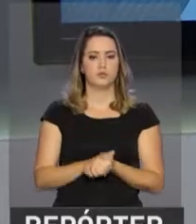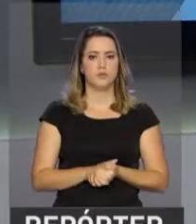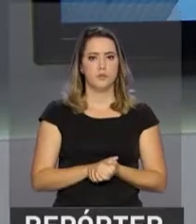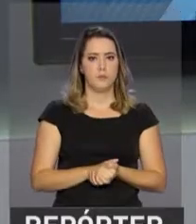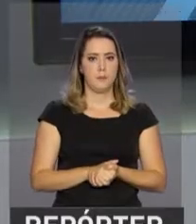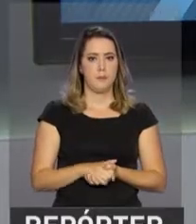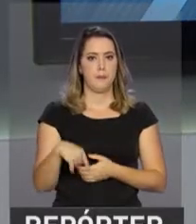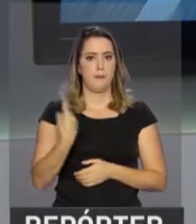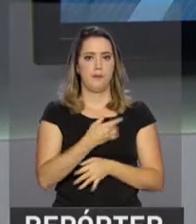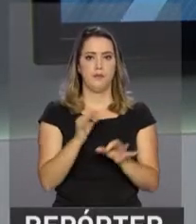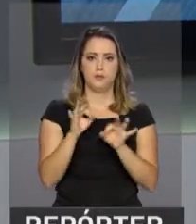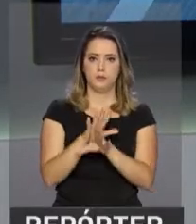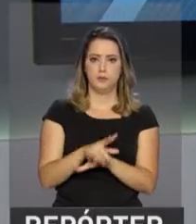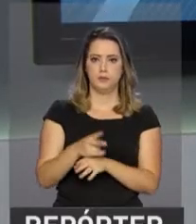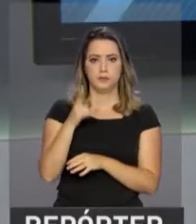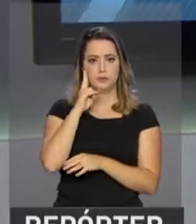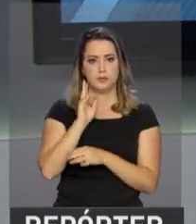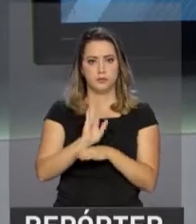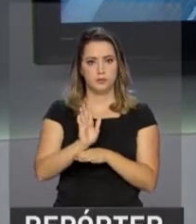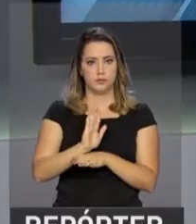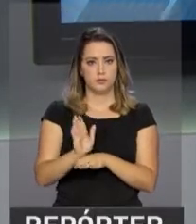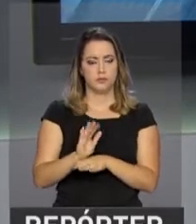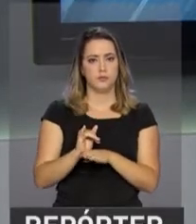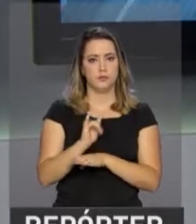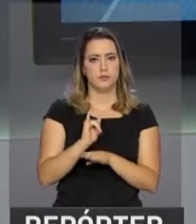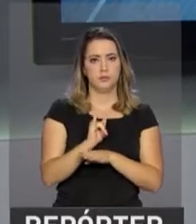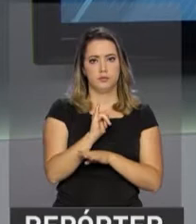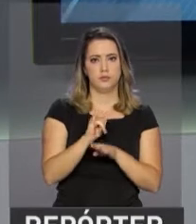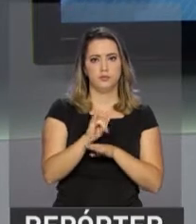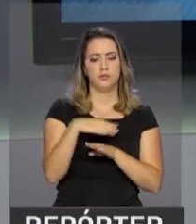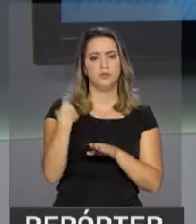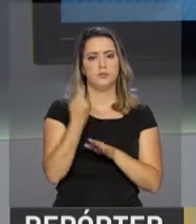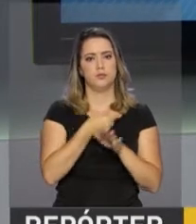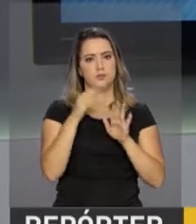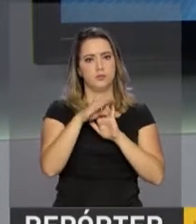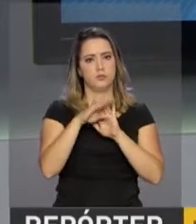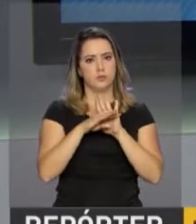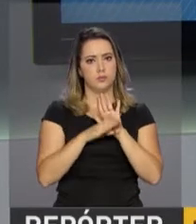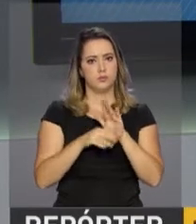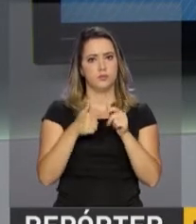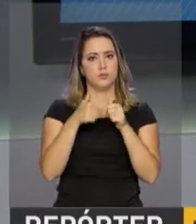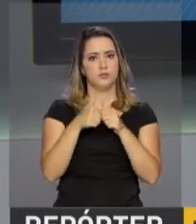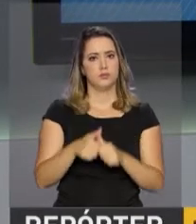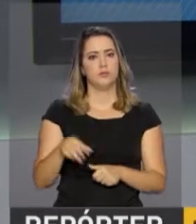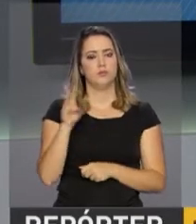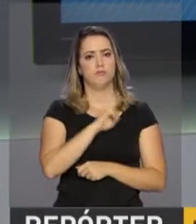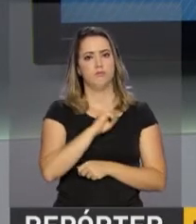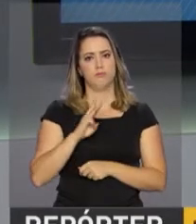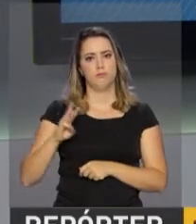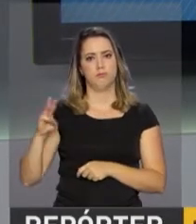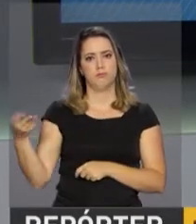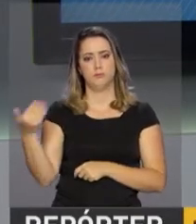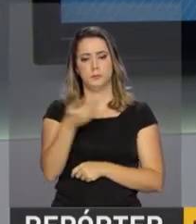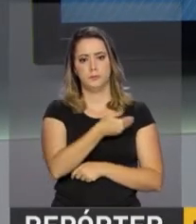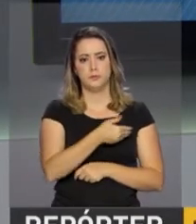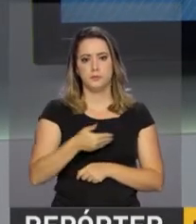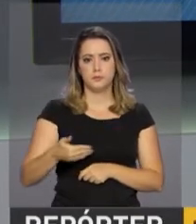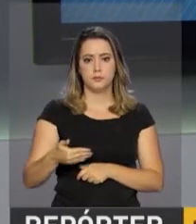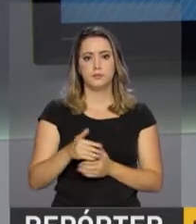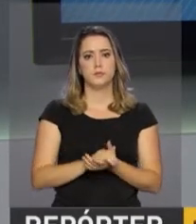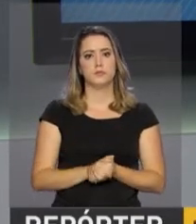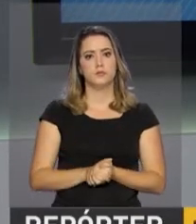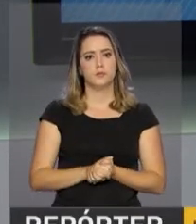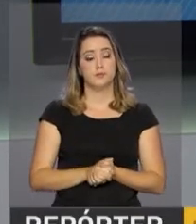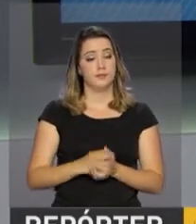nós ficamos por aqui você pode rever as reportagens no youtube e toda a nossa programação também está na página da nbr na